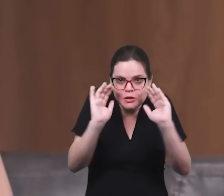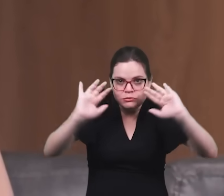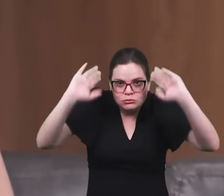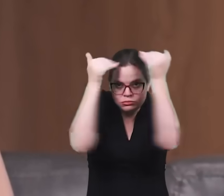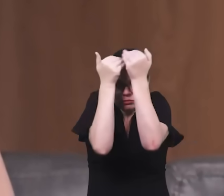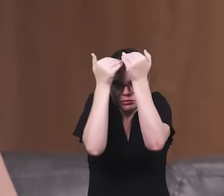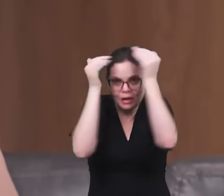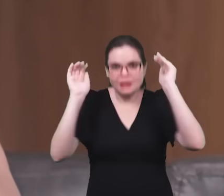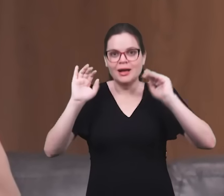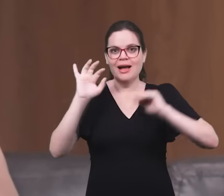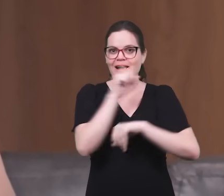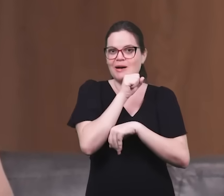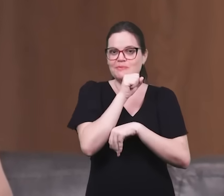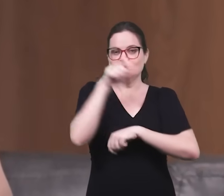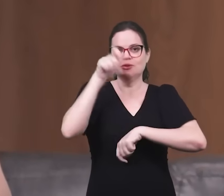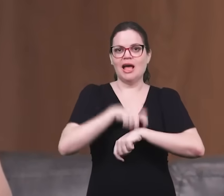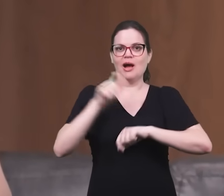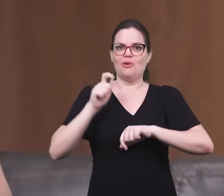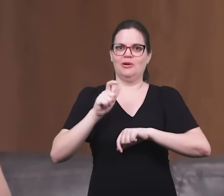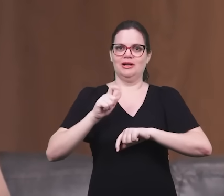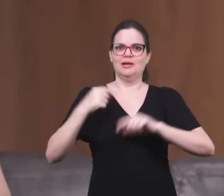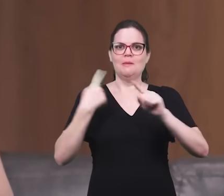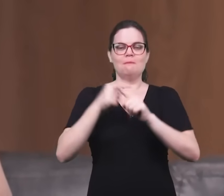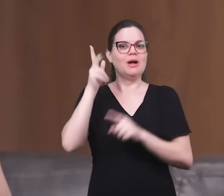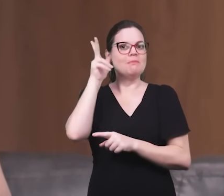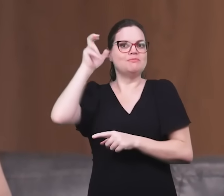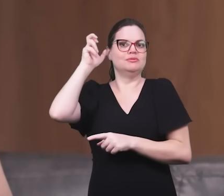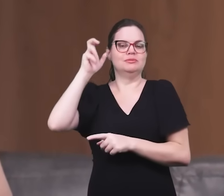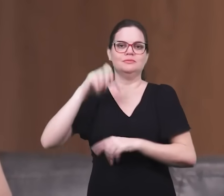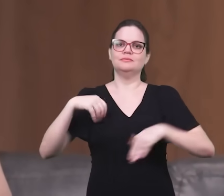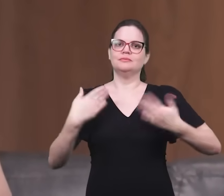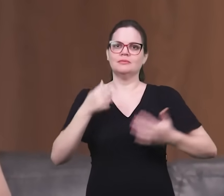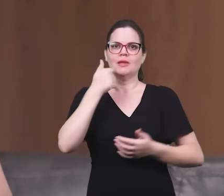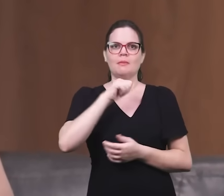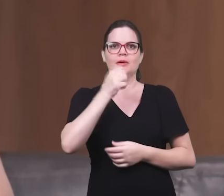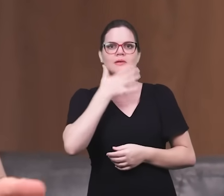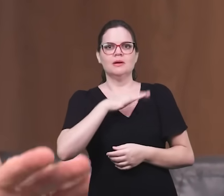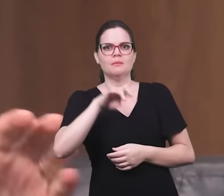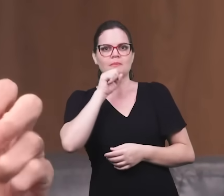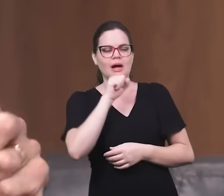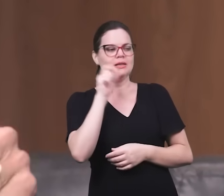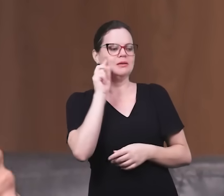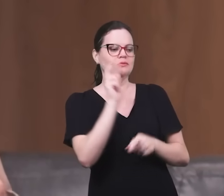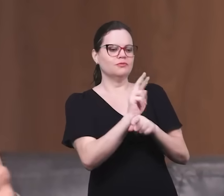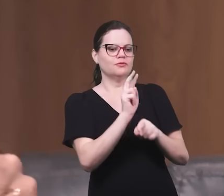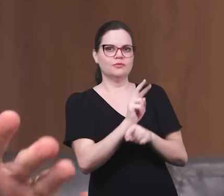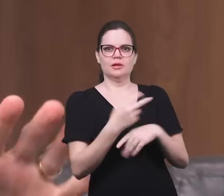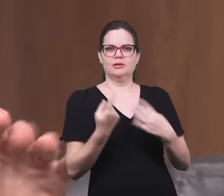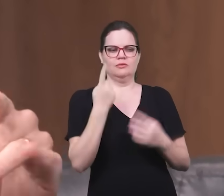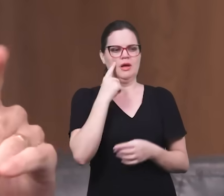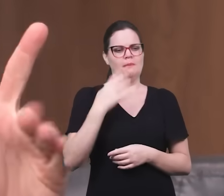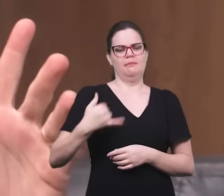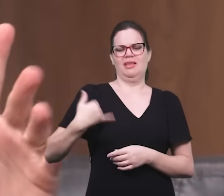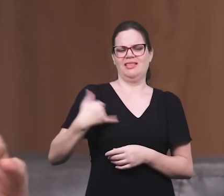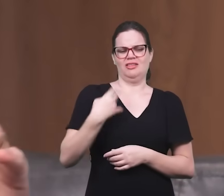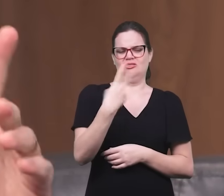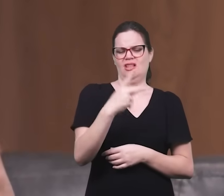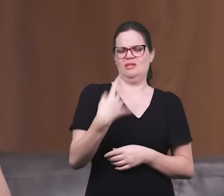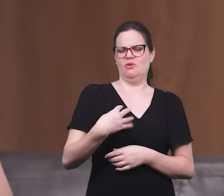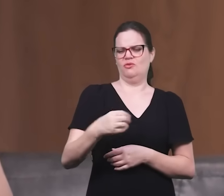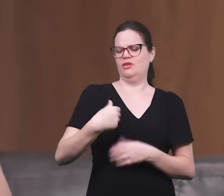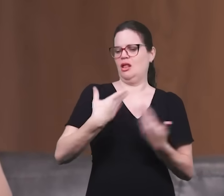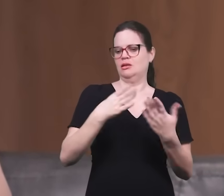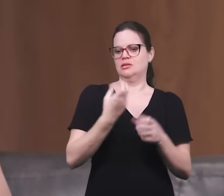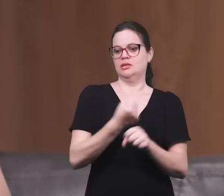camufla. Então, a importância dos pais estarem próximos. Ah, meu filho já começou a ter uma idade, ele se vira.